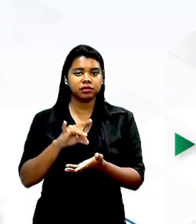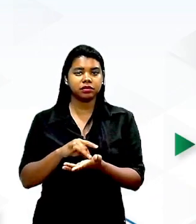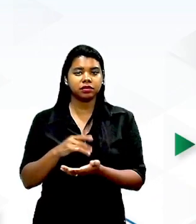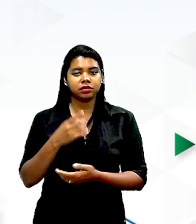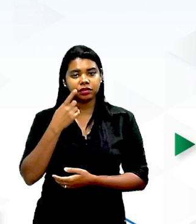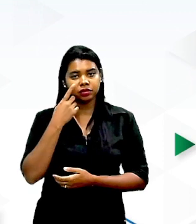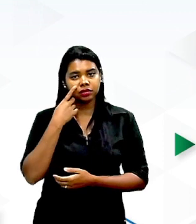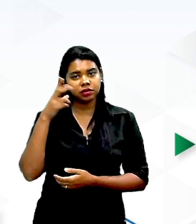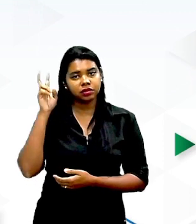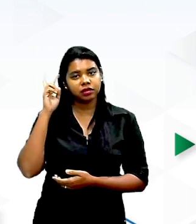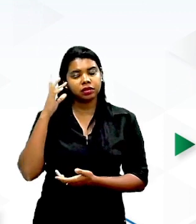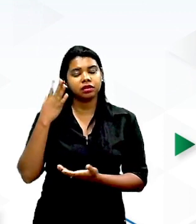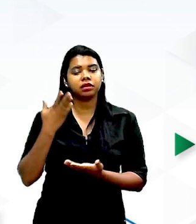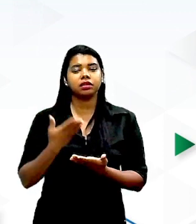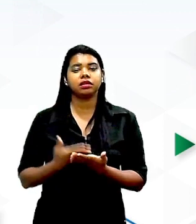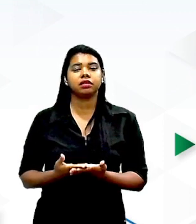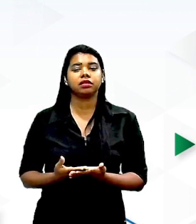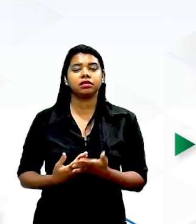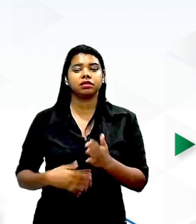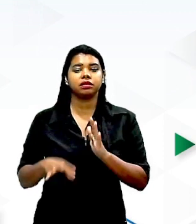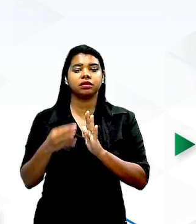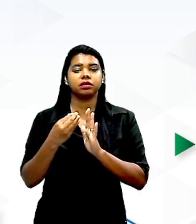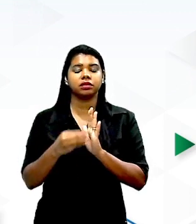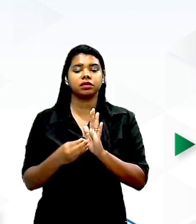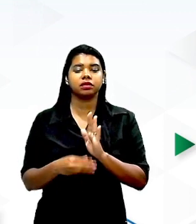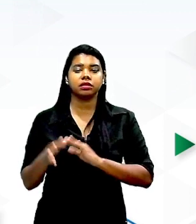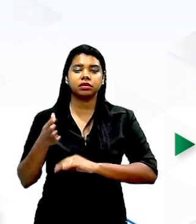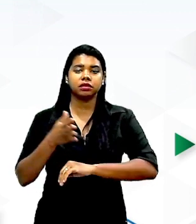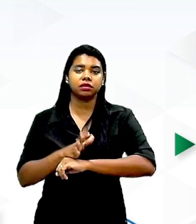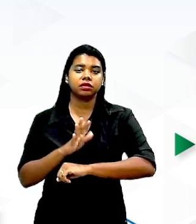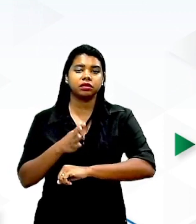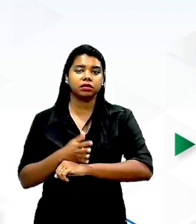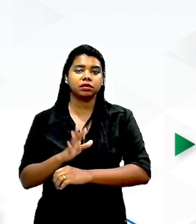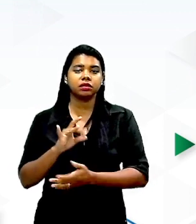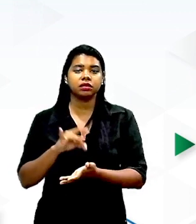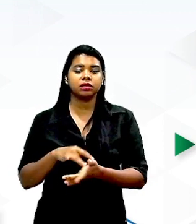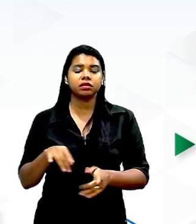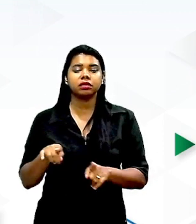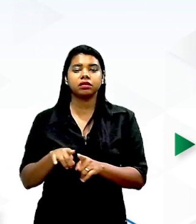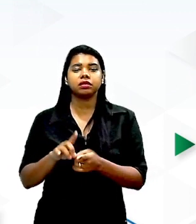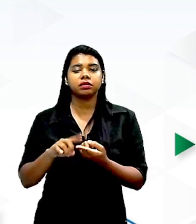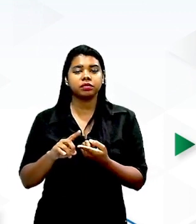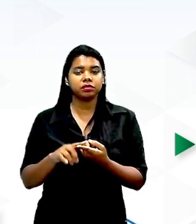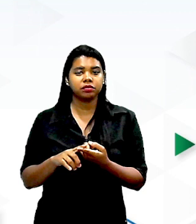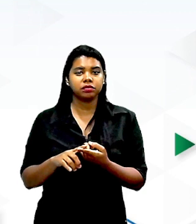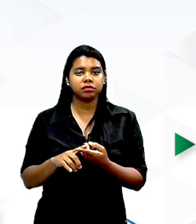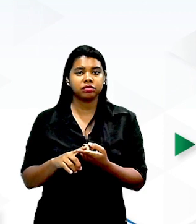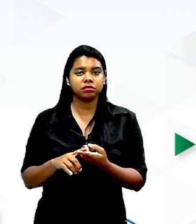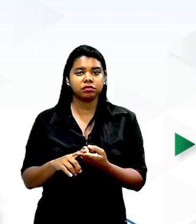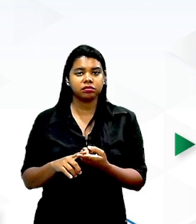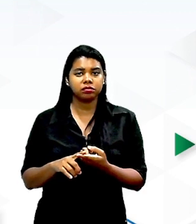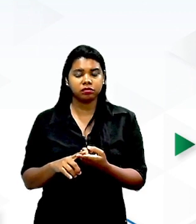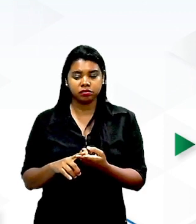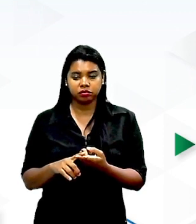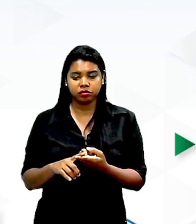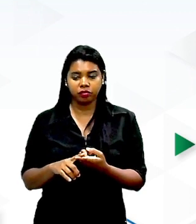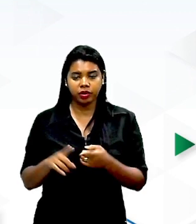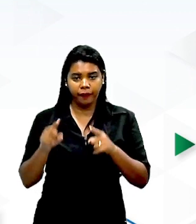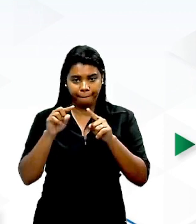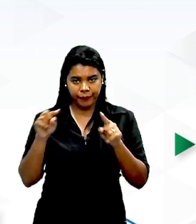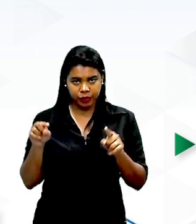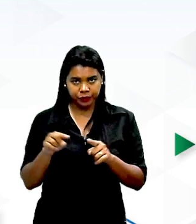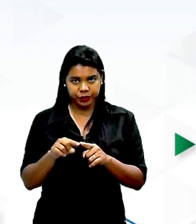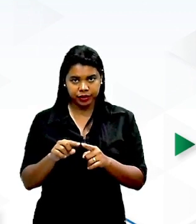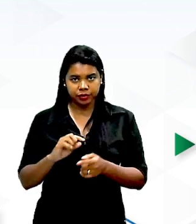a história dele, a aplicação dele na prática, agora eu preciso saber quais são as condições de existência para um triângulo. E